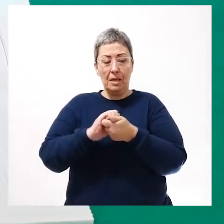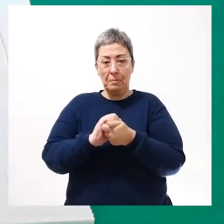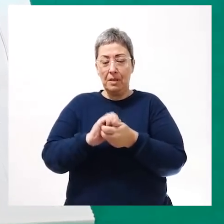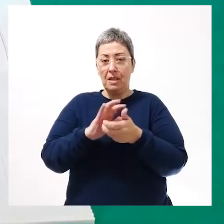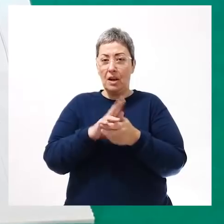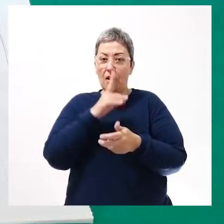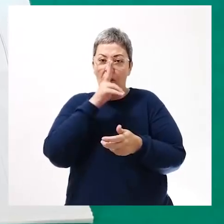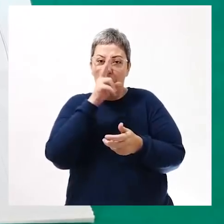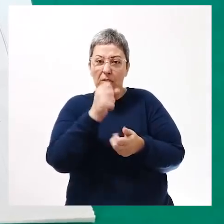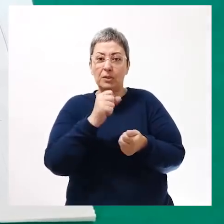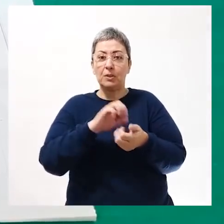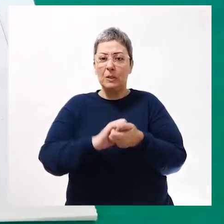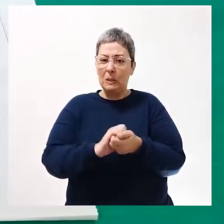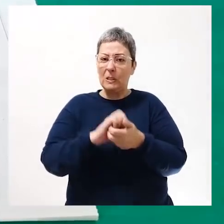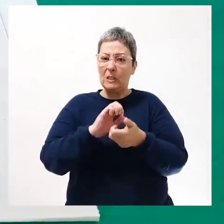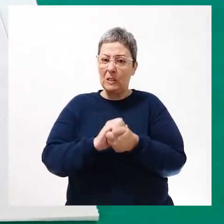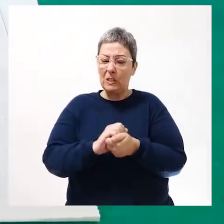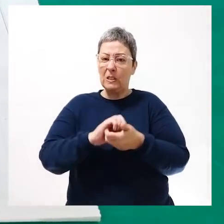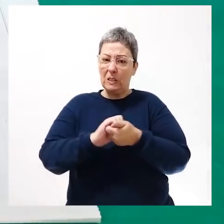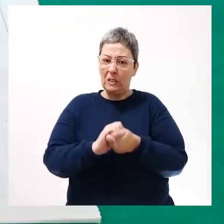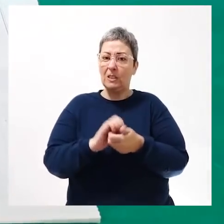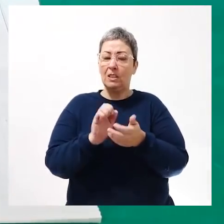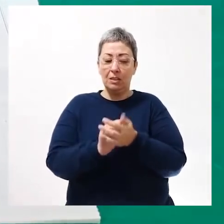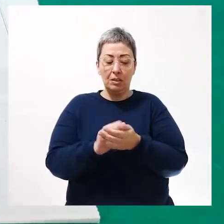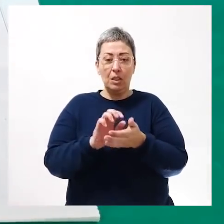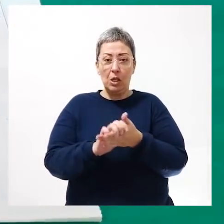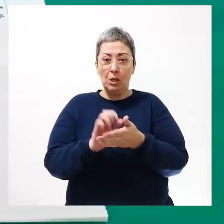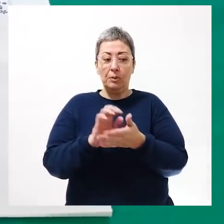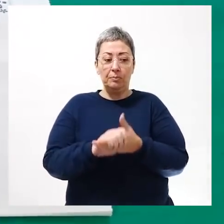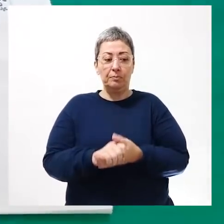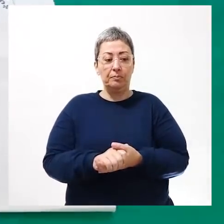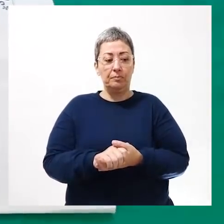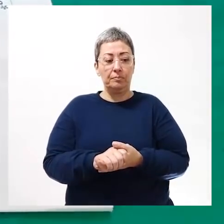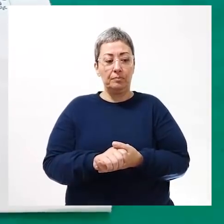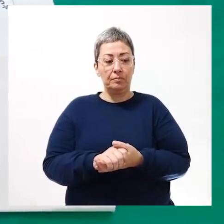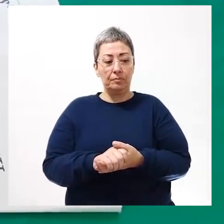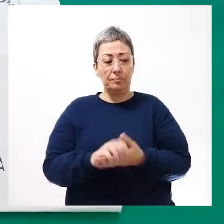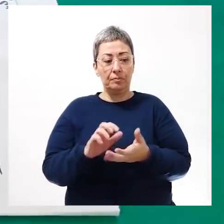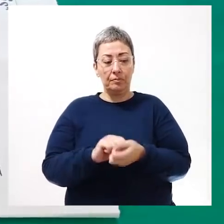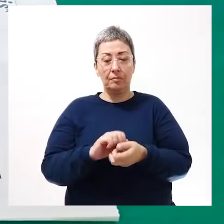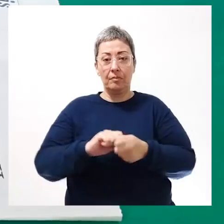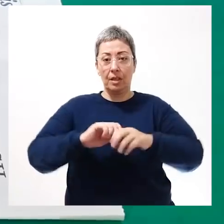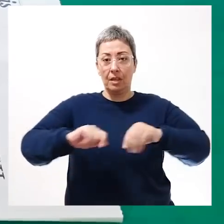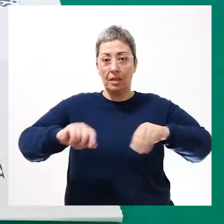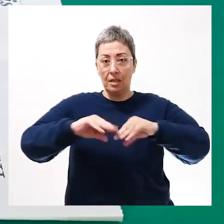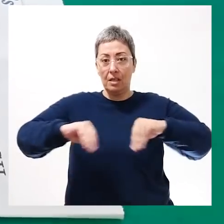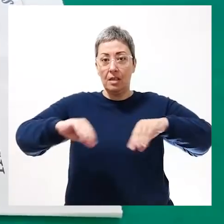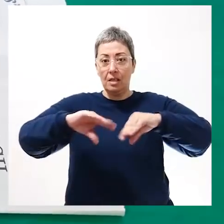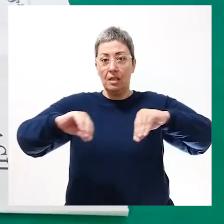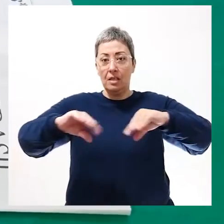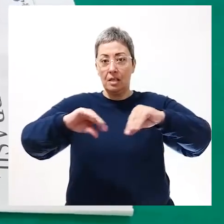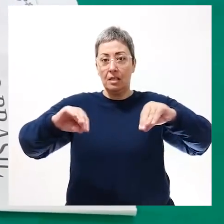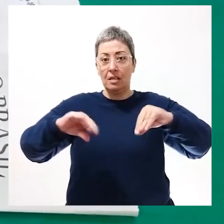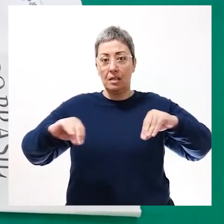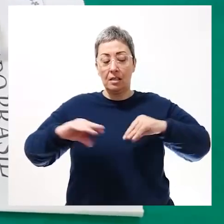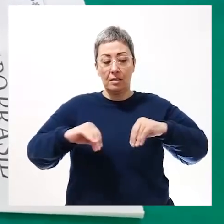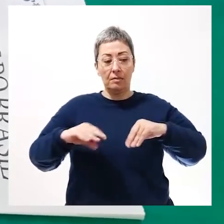bem. Amassa bem forte mesmo, vai ficar bem amassado. Abre.